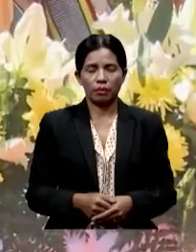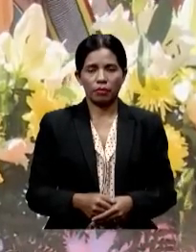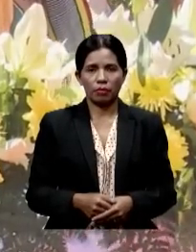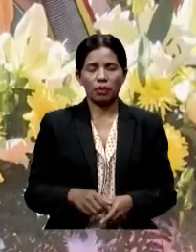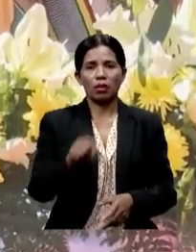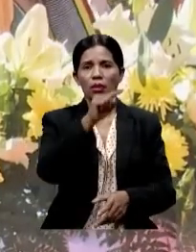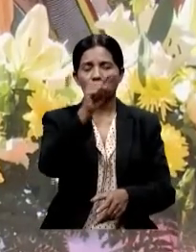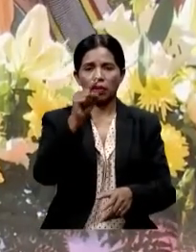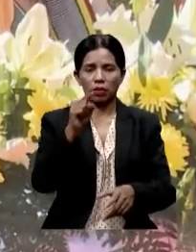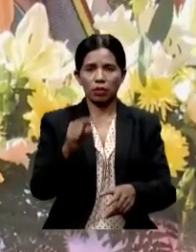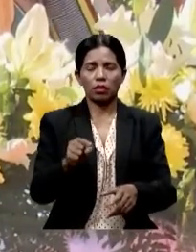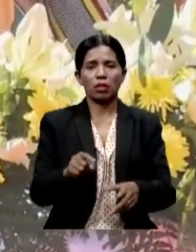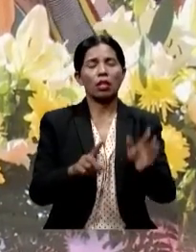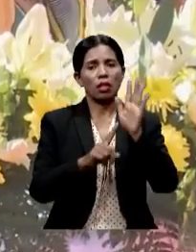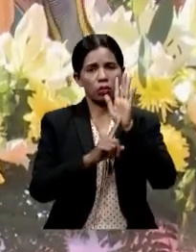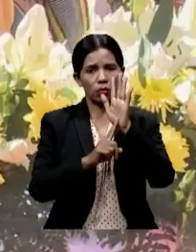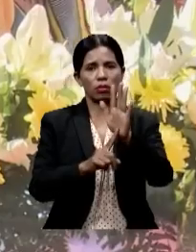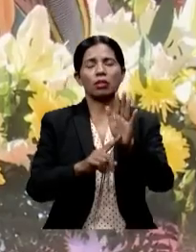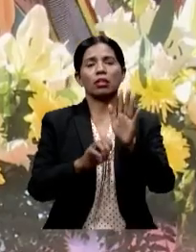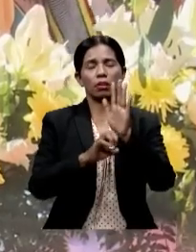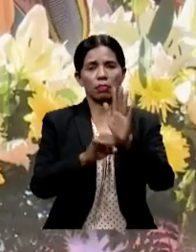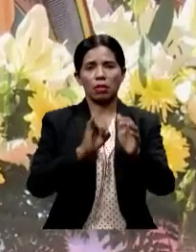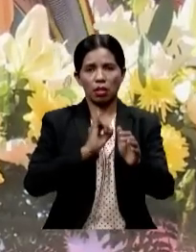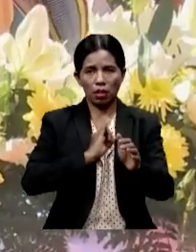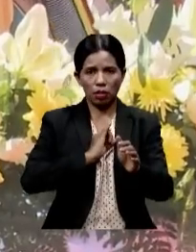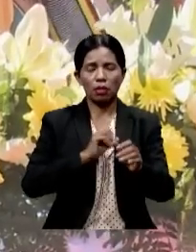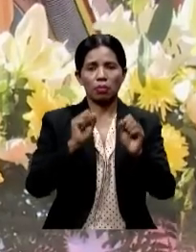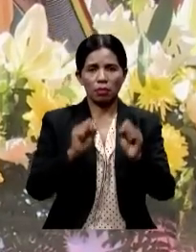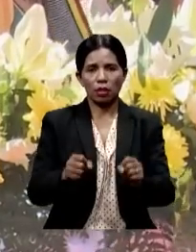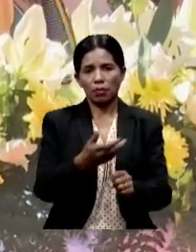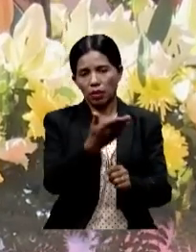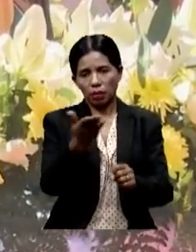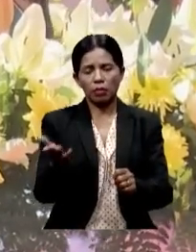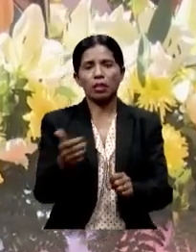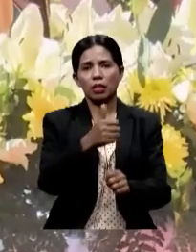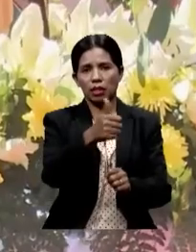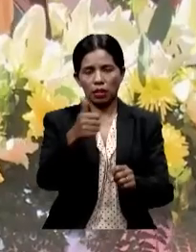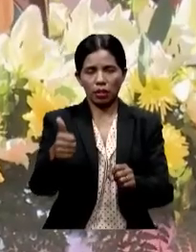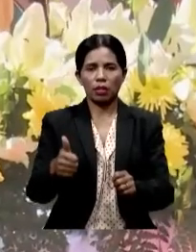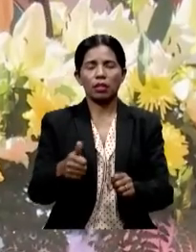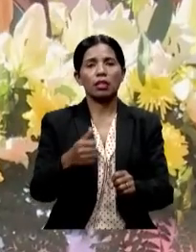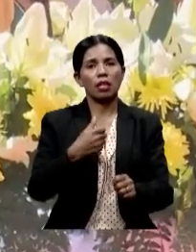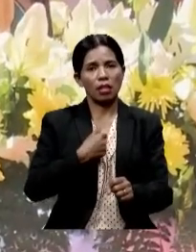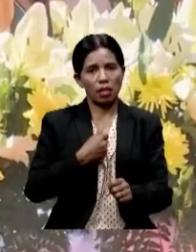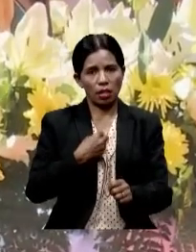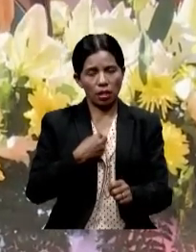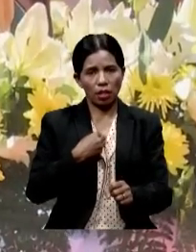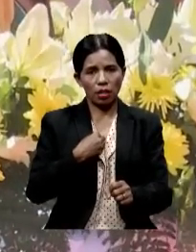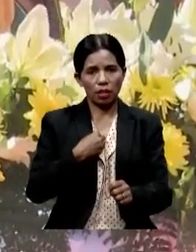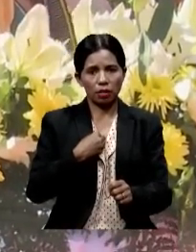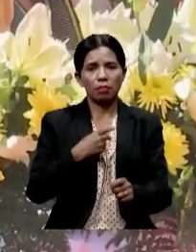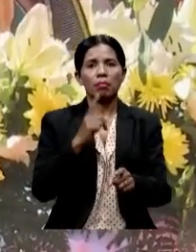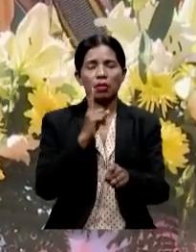Pergunta o motivo ida mai hau no bele mosba imi ida ida nien nia an mak ida ne